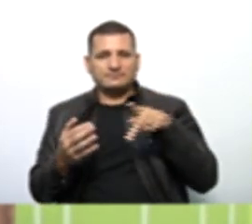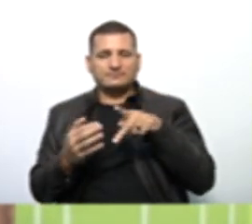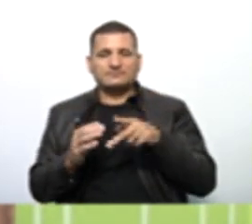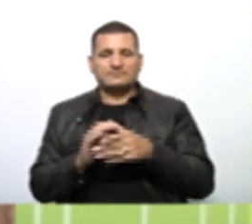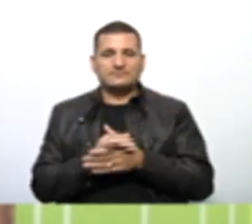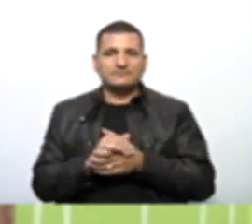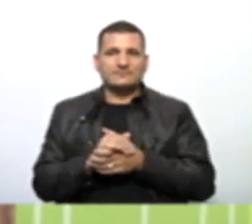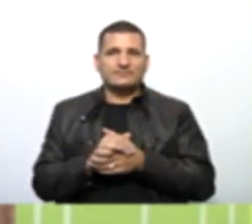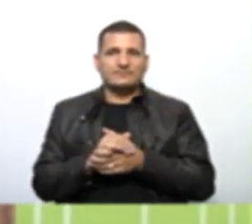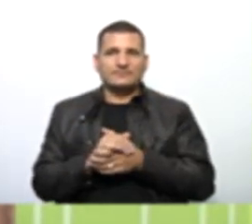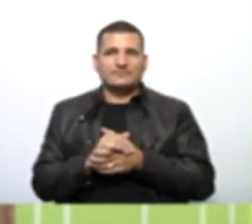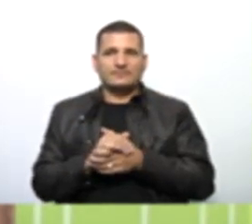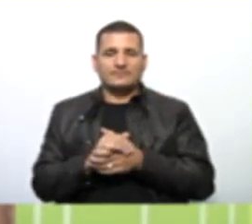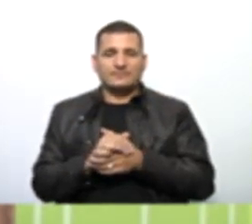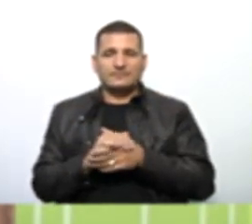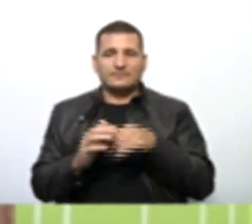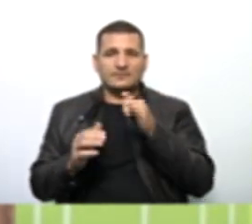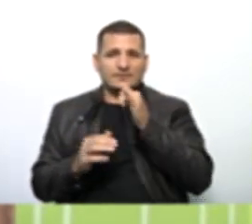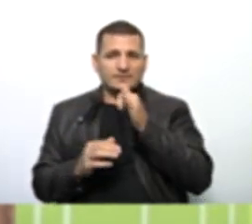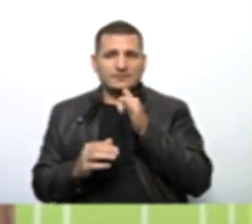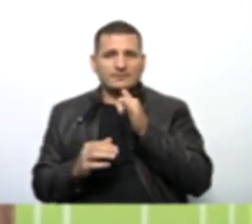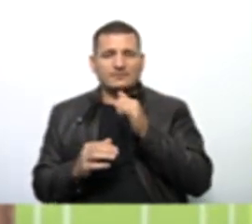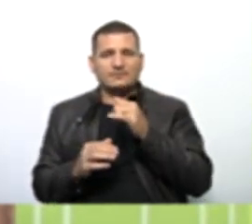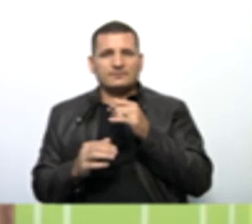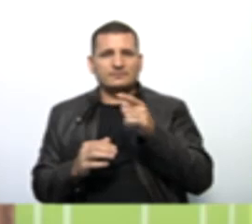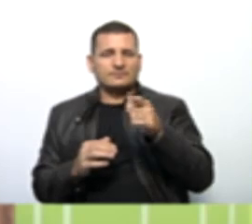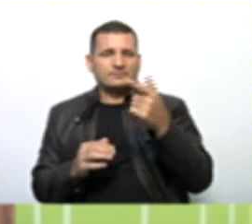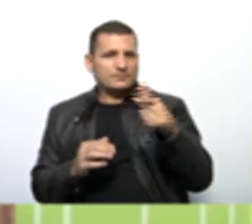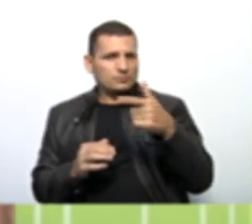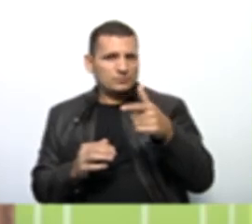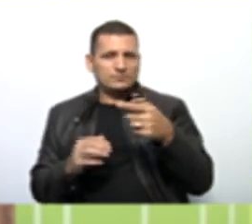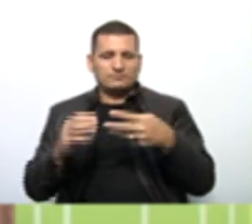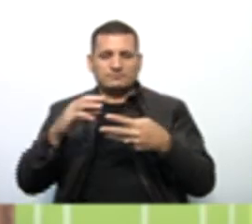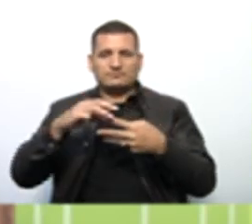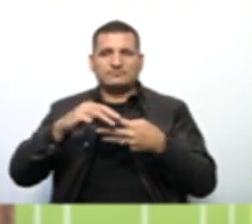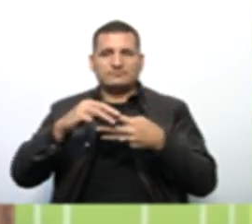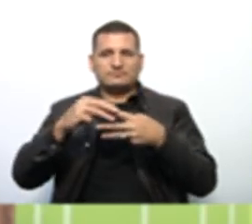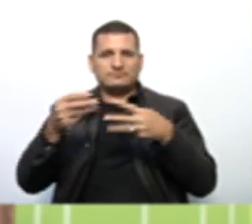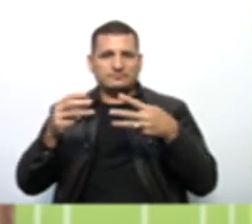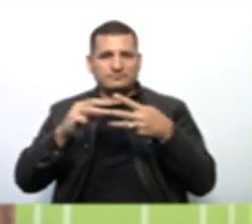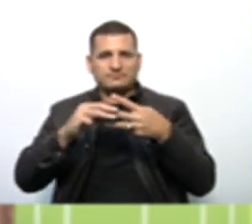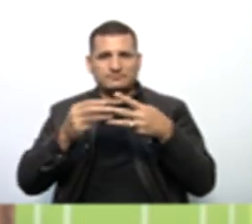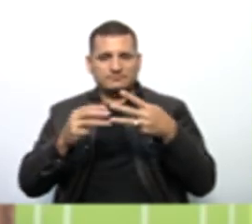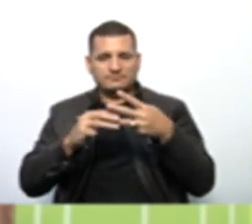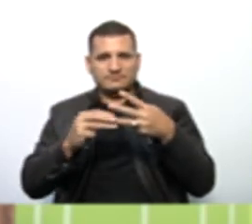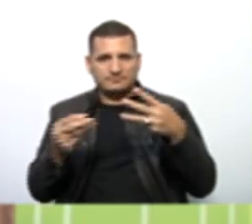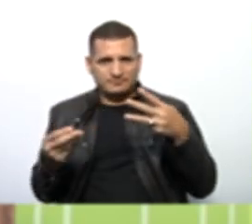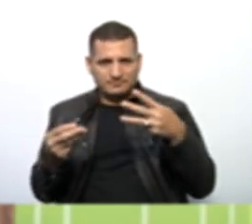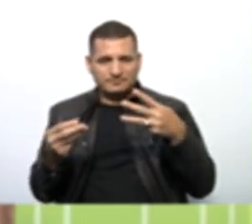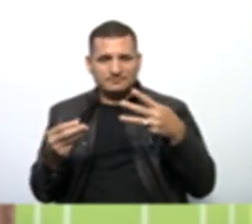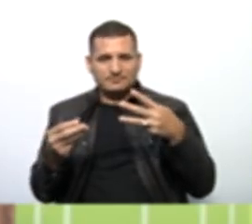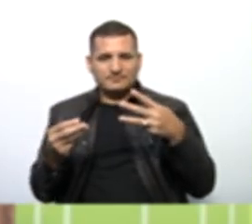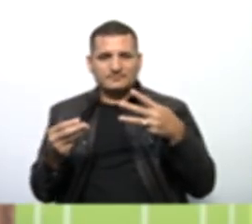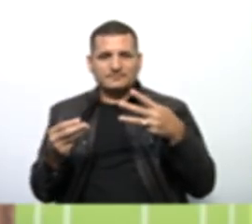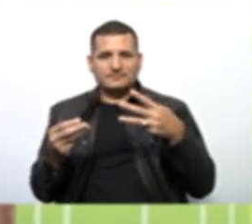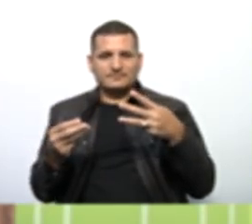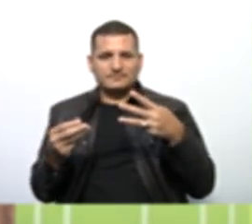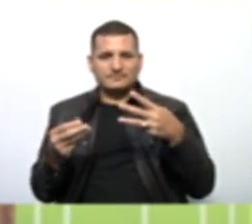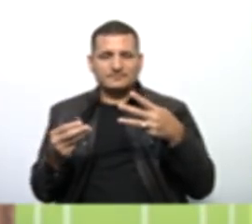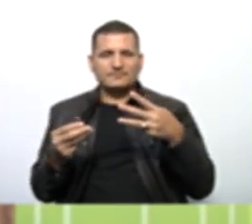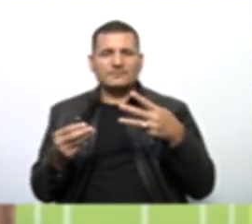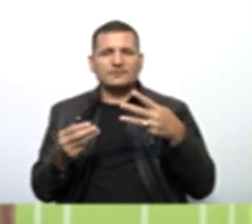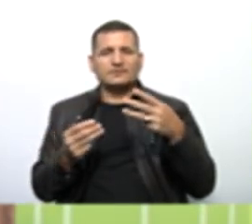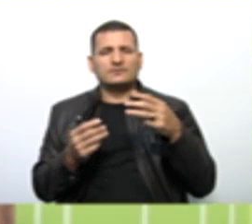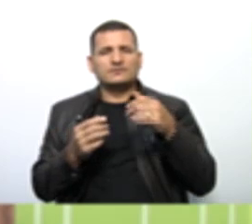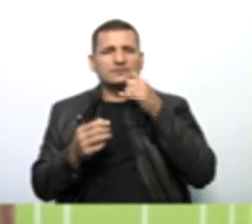você tiver um cabo não blindado ele não tem habilidade e ele passar pelo mesmo local lá onde está passando